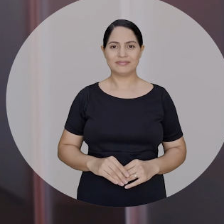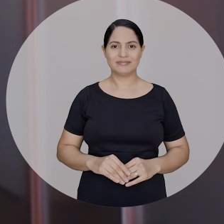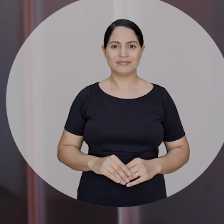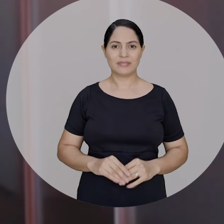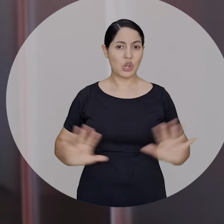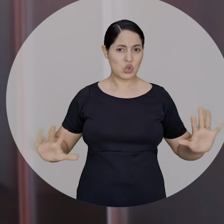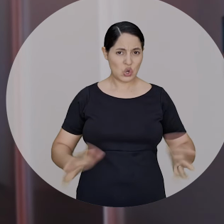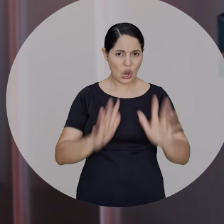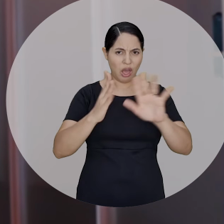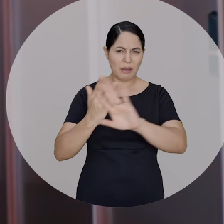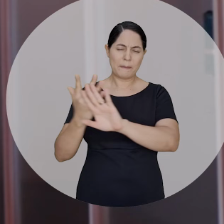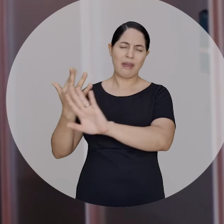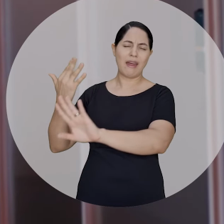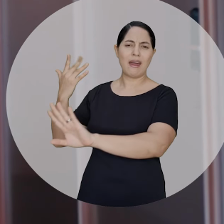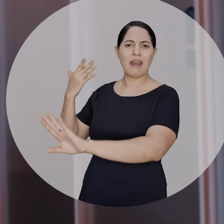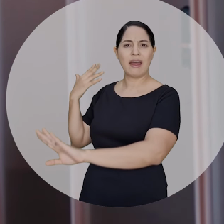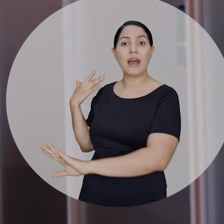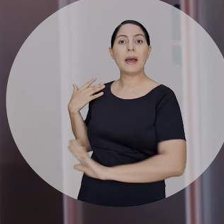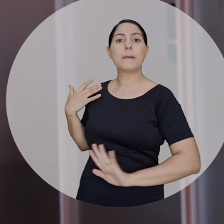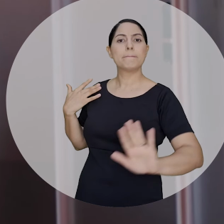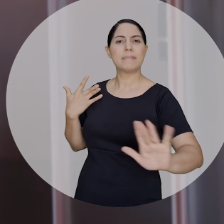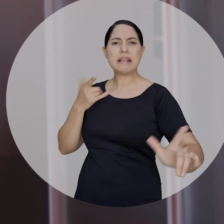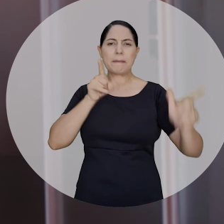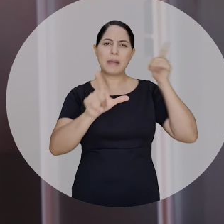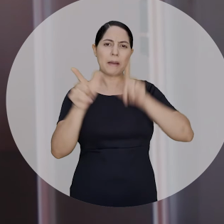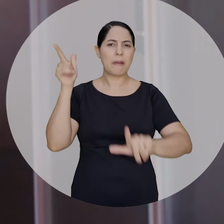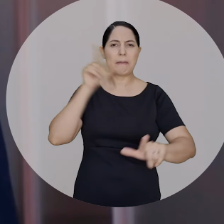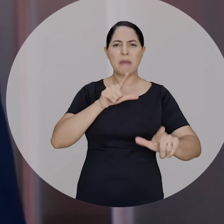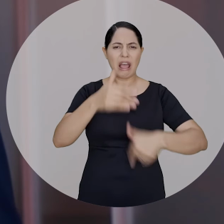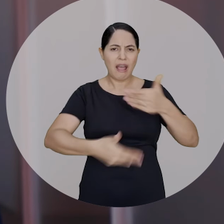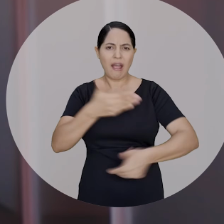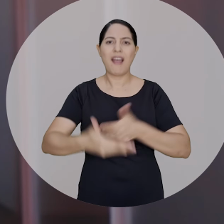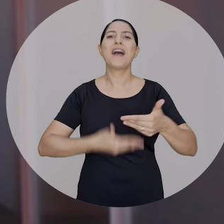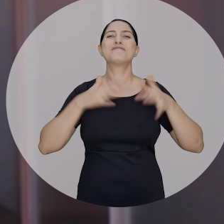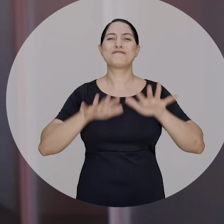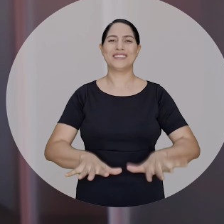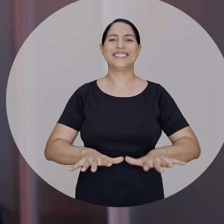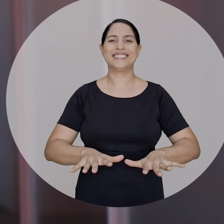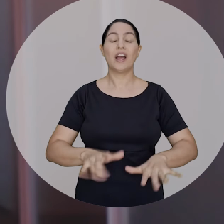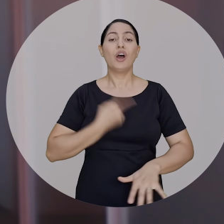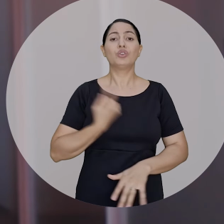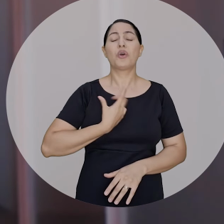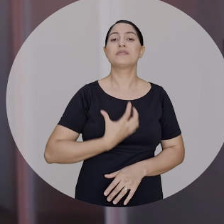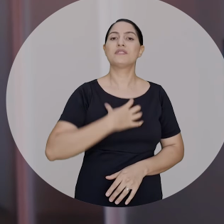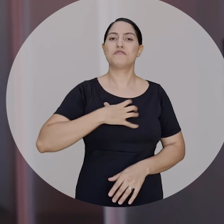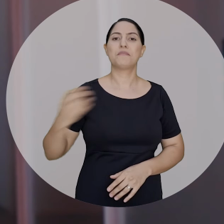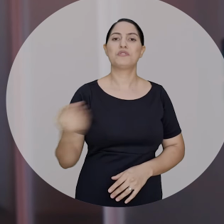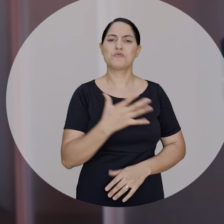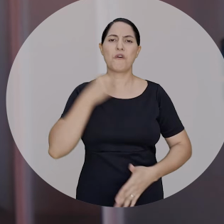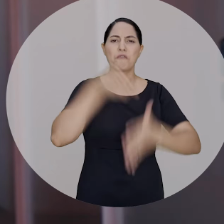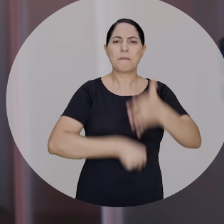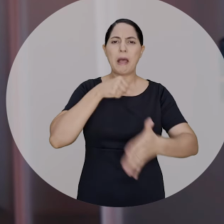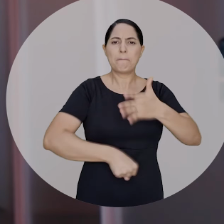As glórias passam, são efêmeras, mas os avanços e conquistas ficam. E é com muita alegria e um sentimento renovado de lutar e fazer